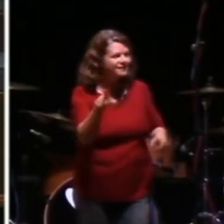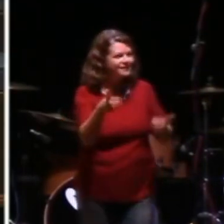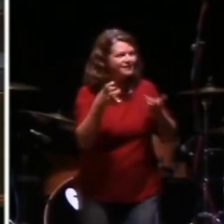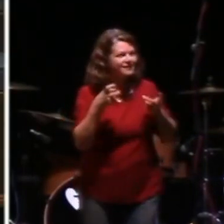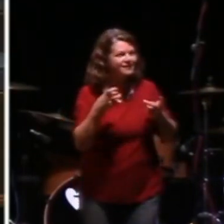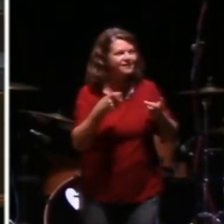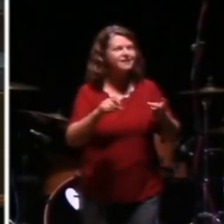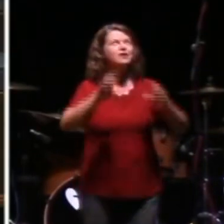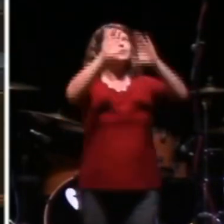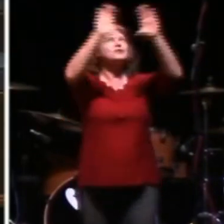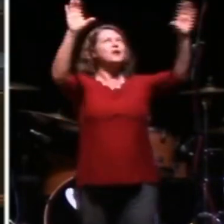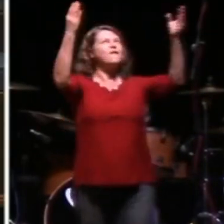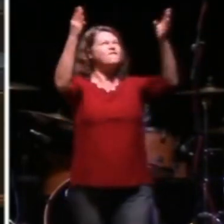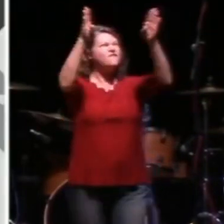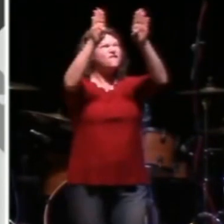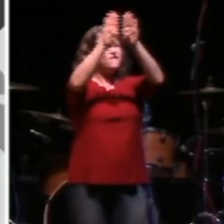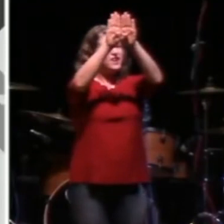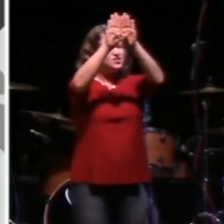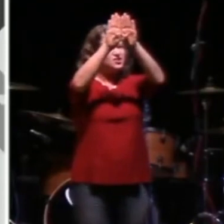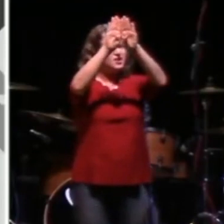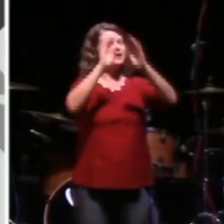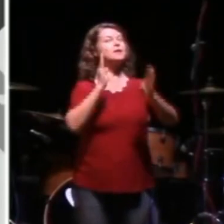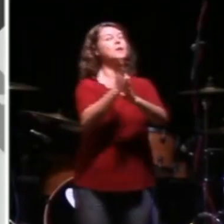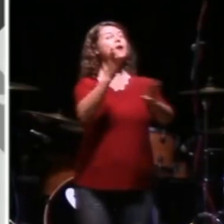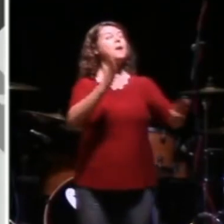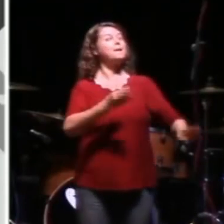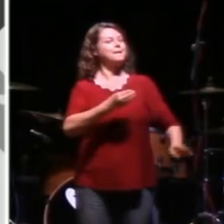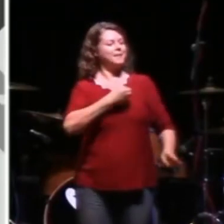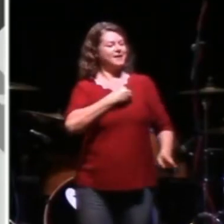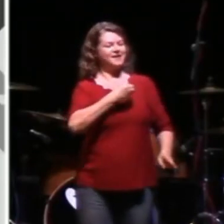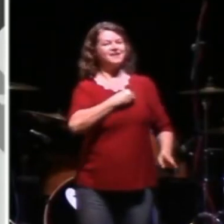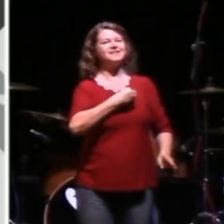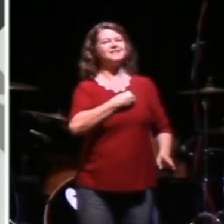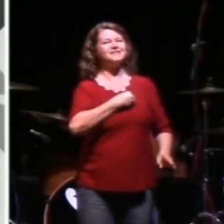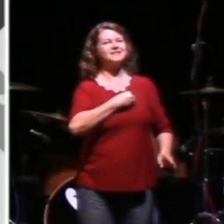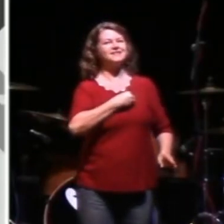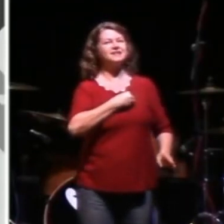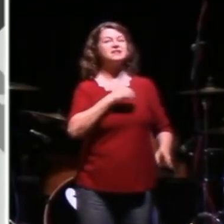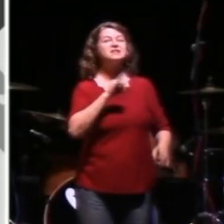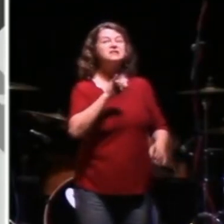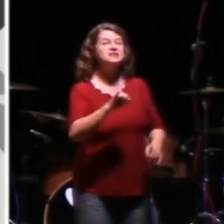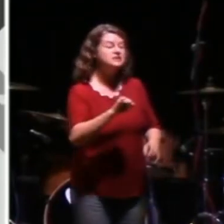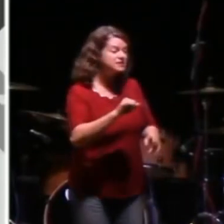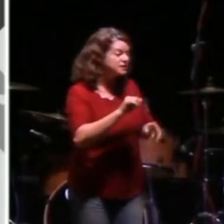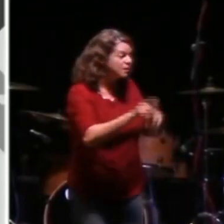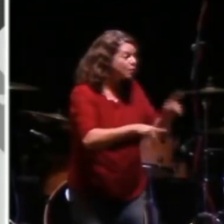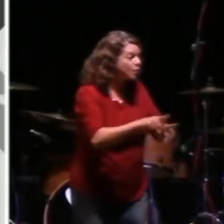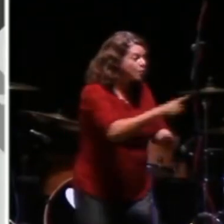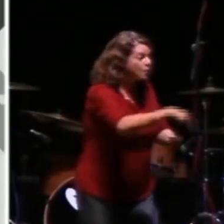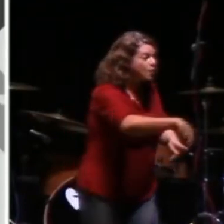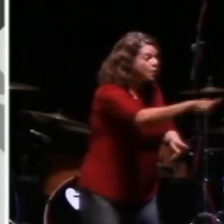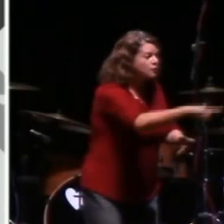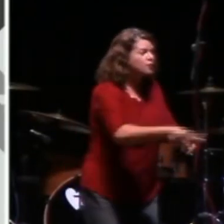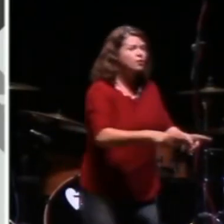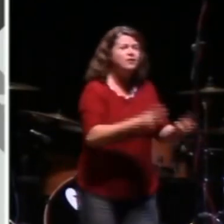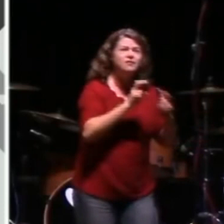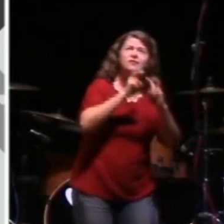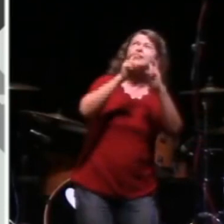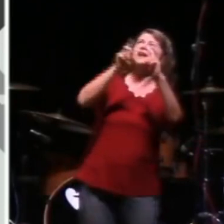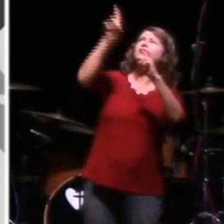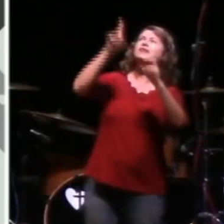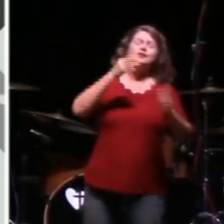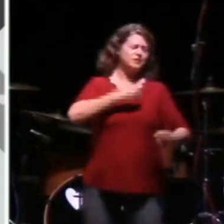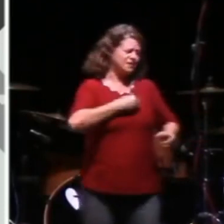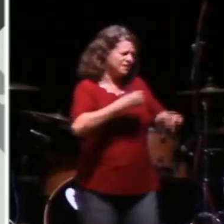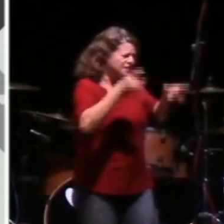que traz o seu fechado é o pecado e se o teu povo voltado para este lugar invocar o teu nome afastar-se o